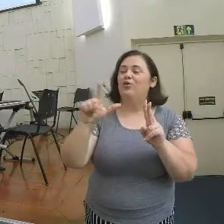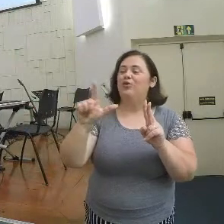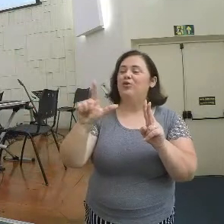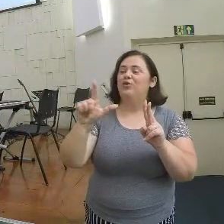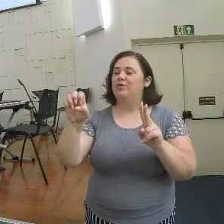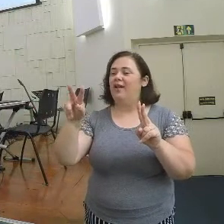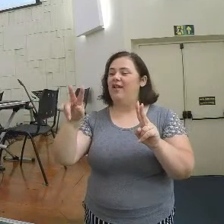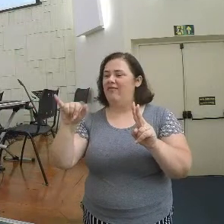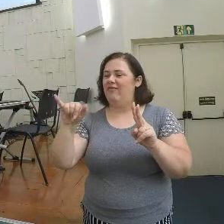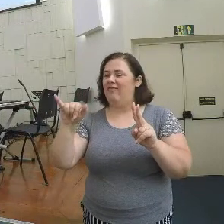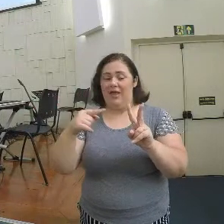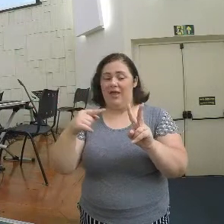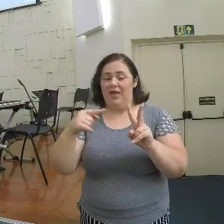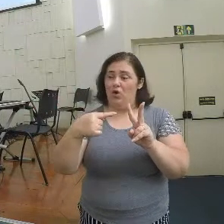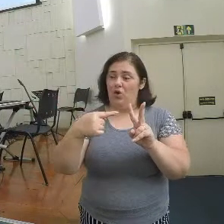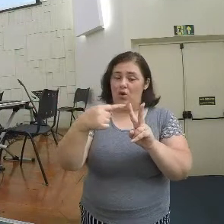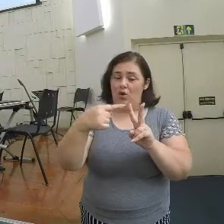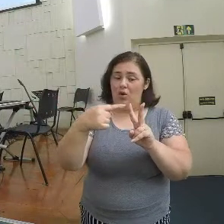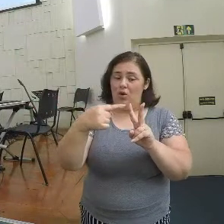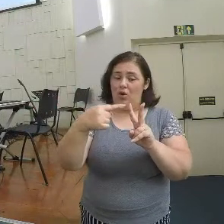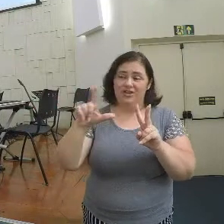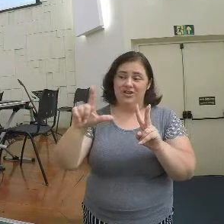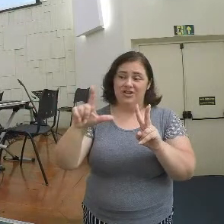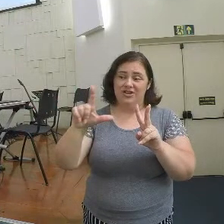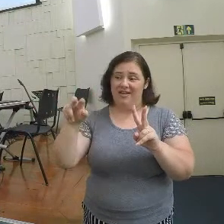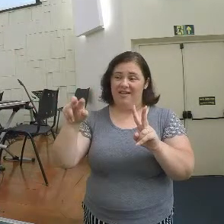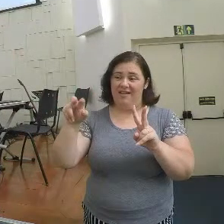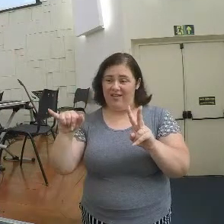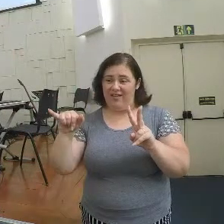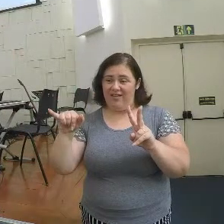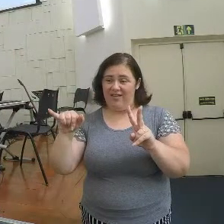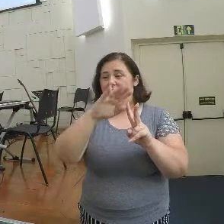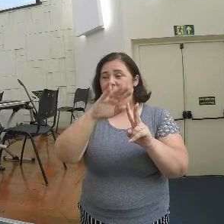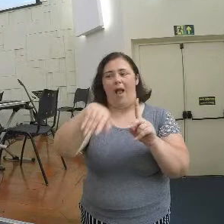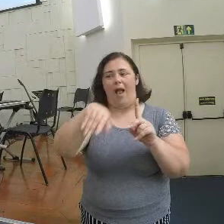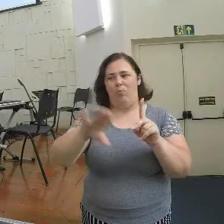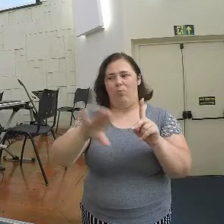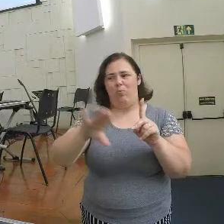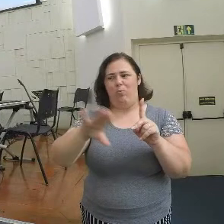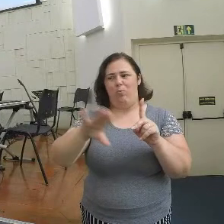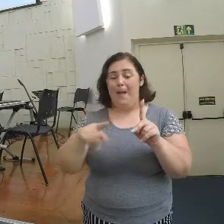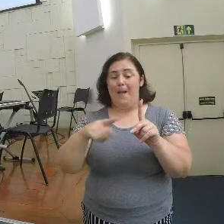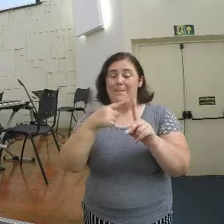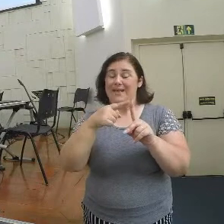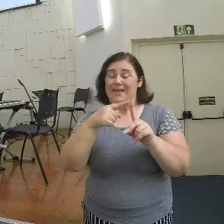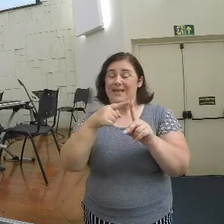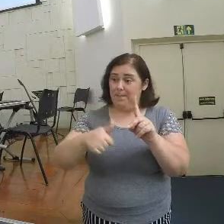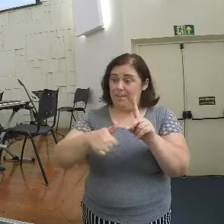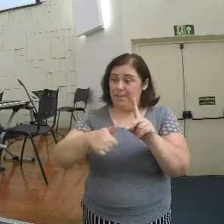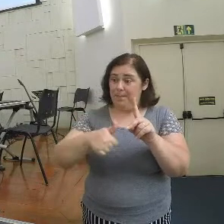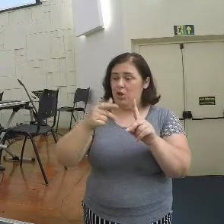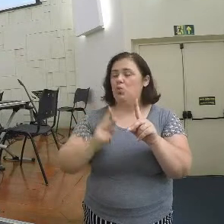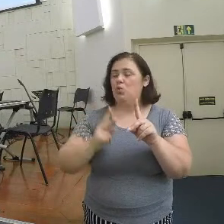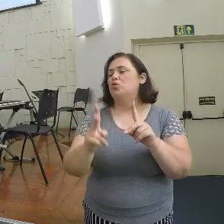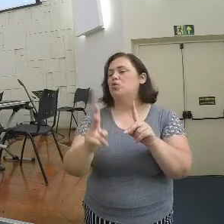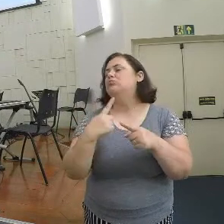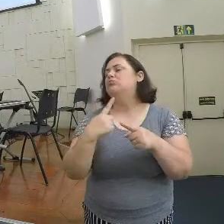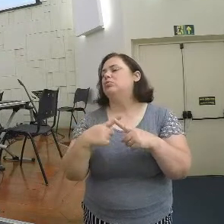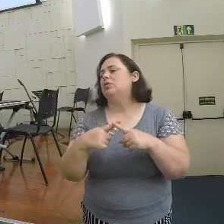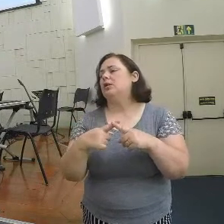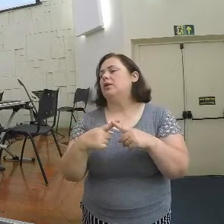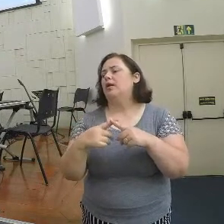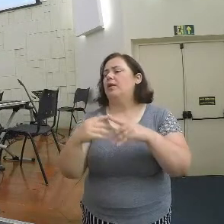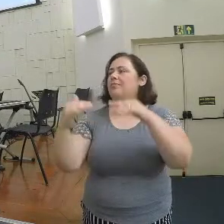extinto, mas o de Melquisedeque é eterno, o dízimo continua. Meus irmãos, quando